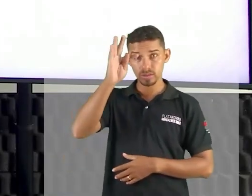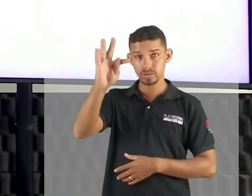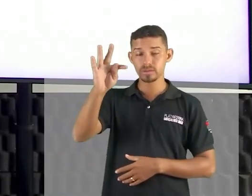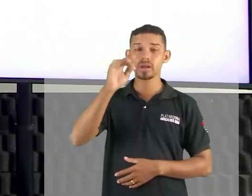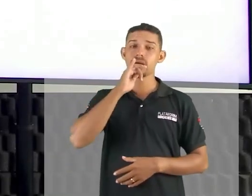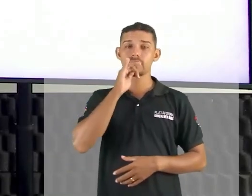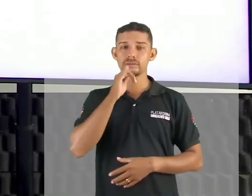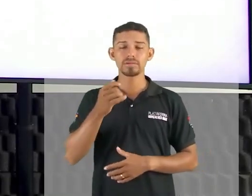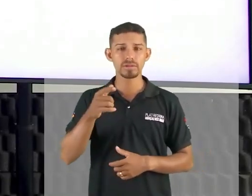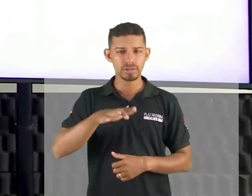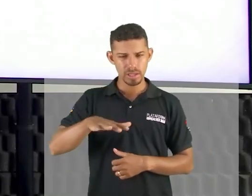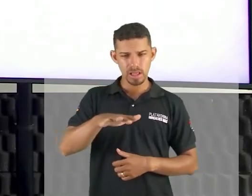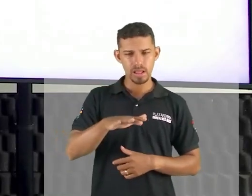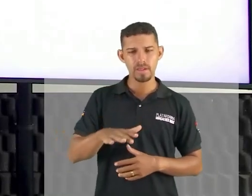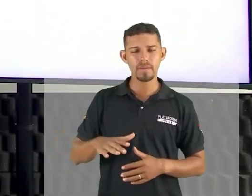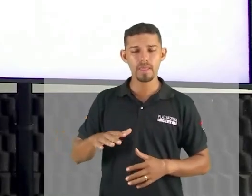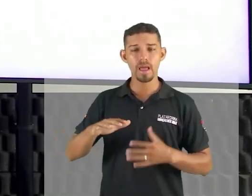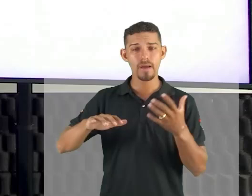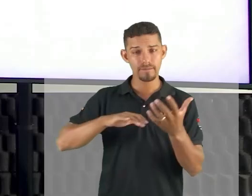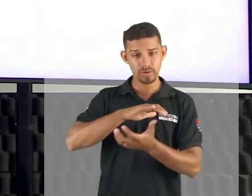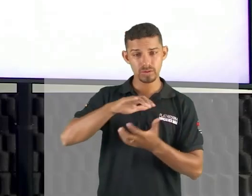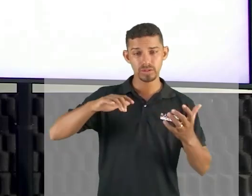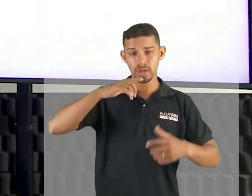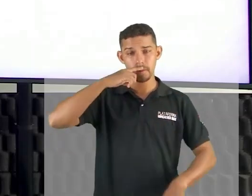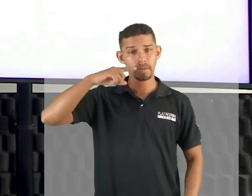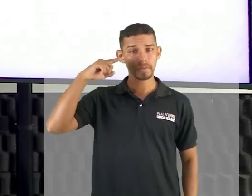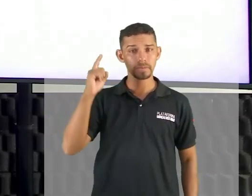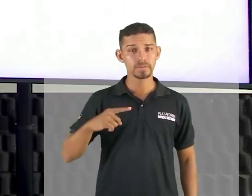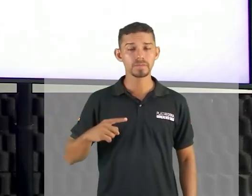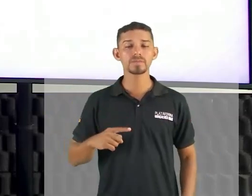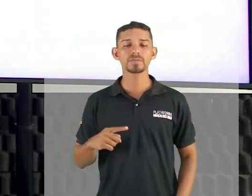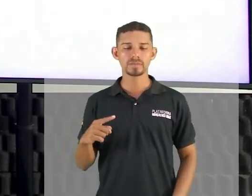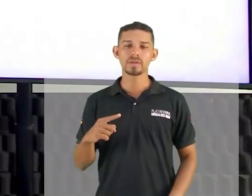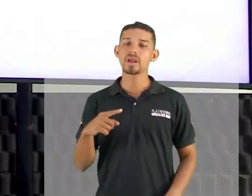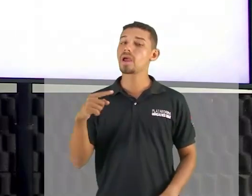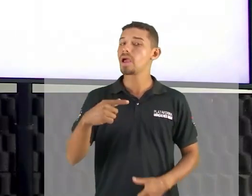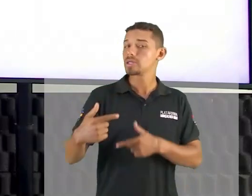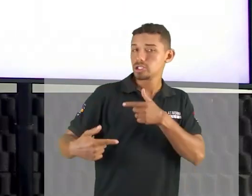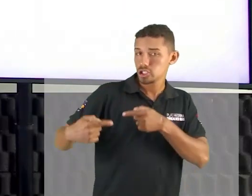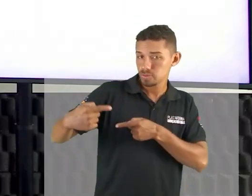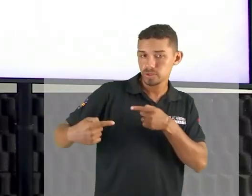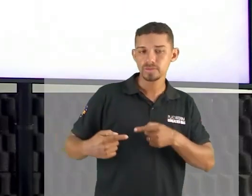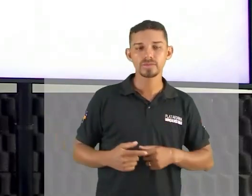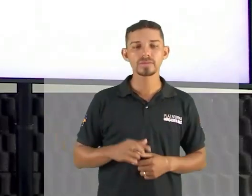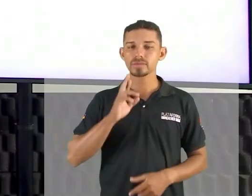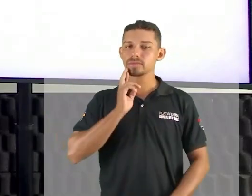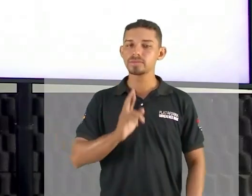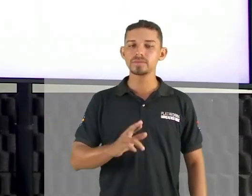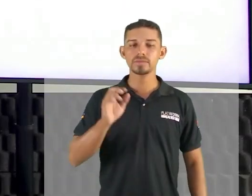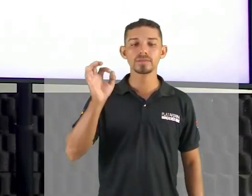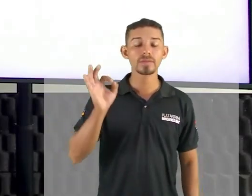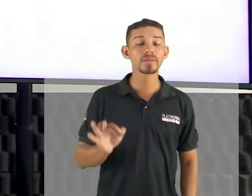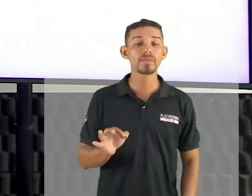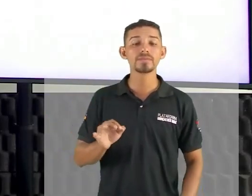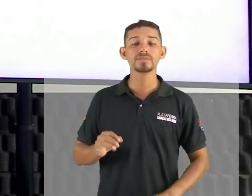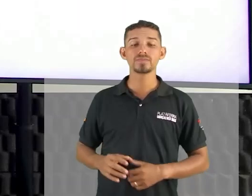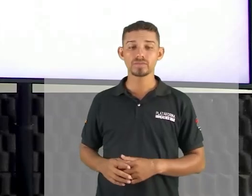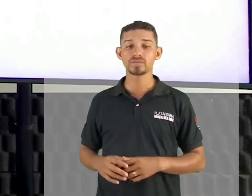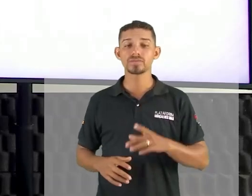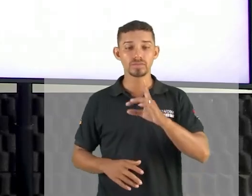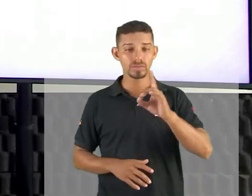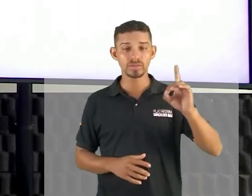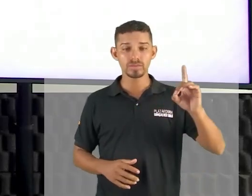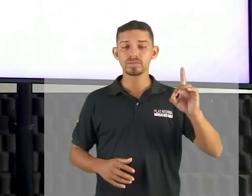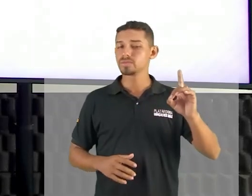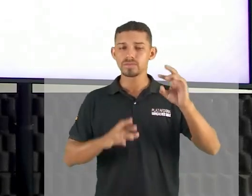que basilaram ali a própria Revolução Russa, né, eram tidos enquanto inimigos. Então, por isso que a resposta certa dessa questão é a letra